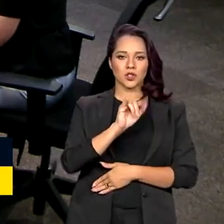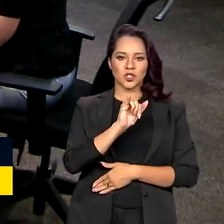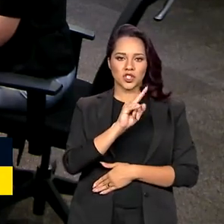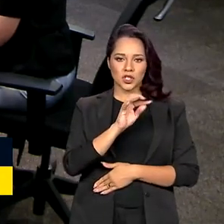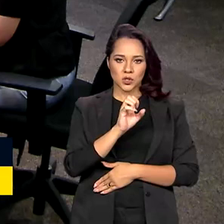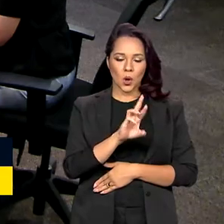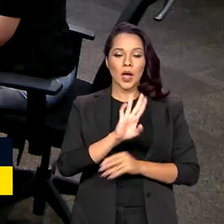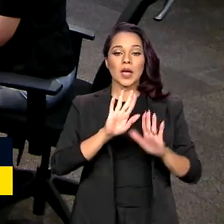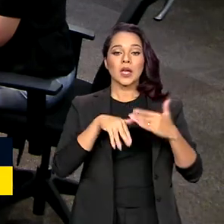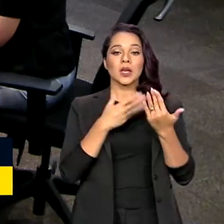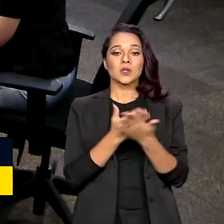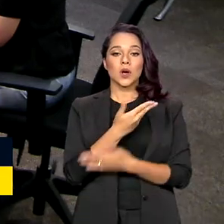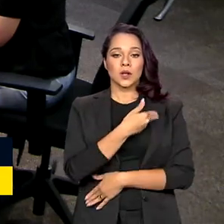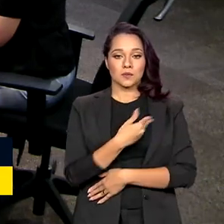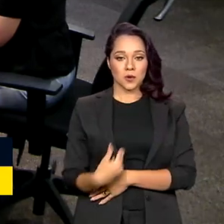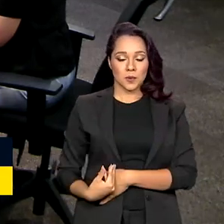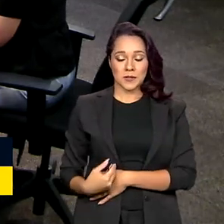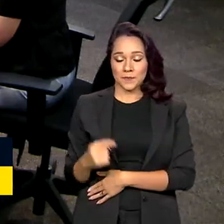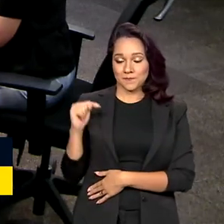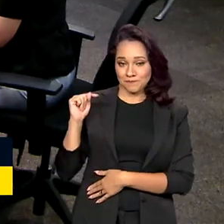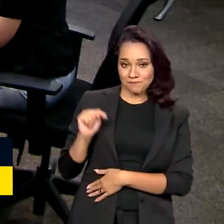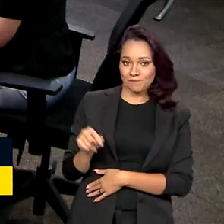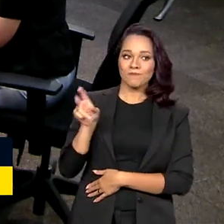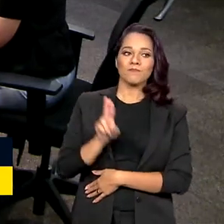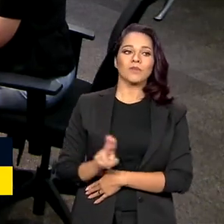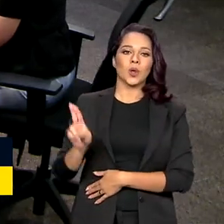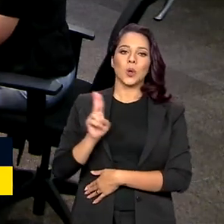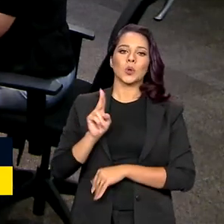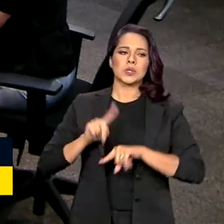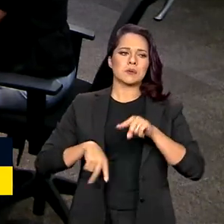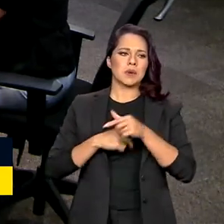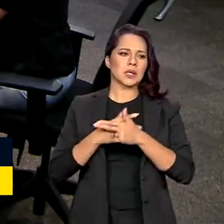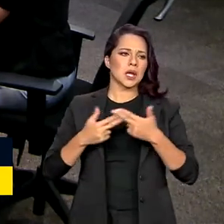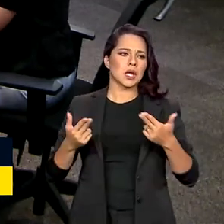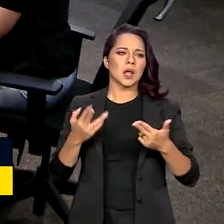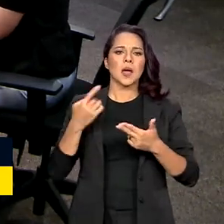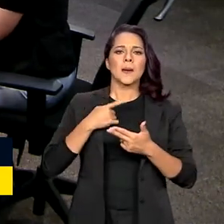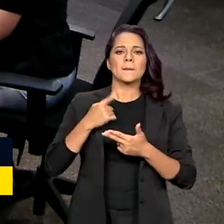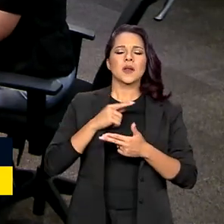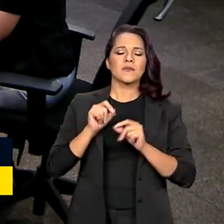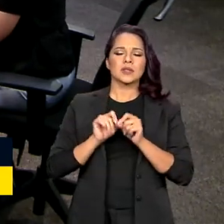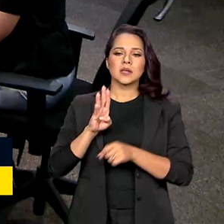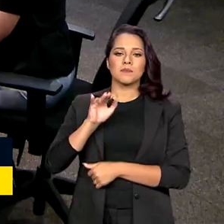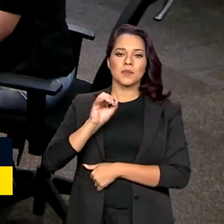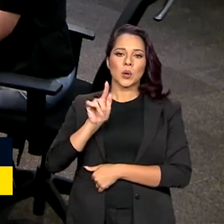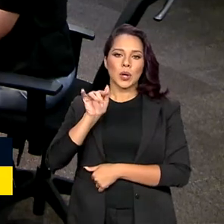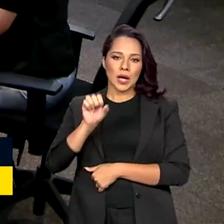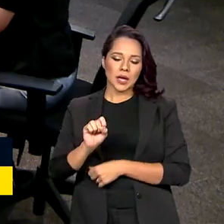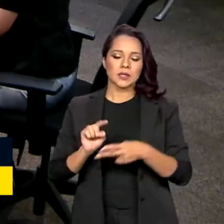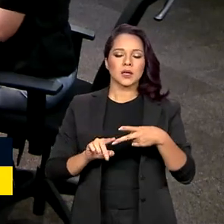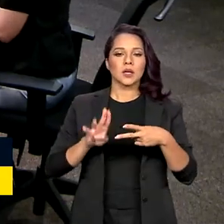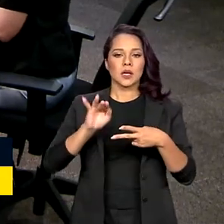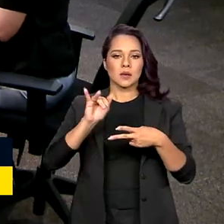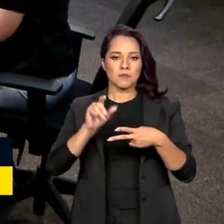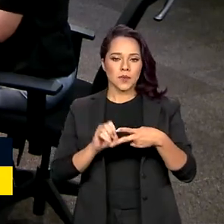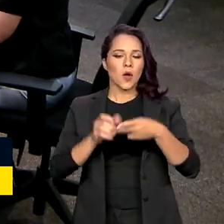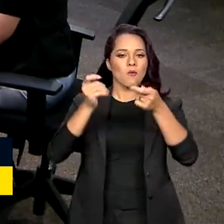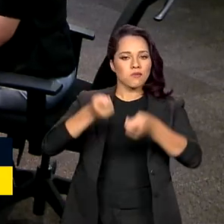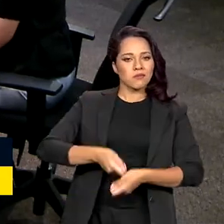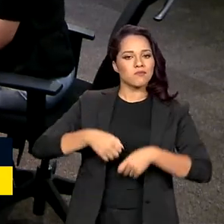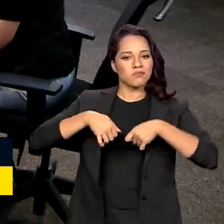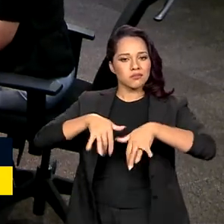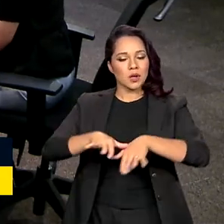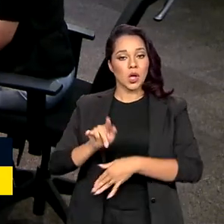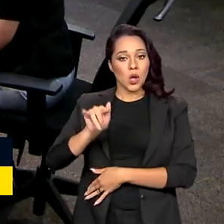em escolas públicas. Esses equipamentos usam matéria orgânica para a produção de biogás e biofertilizantes. O